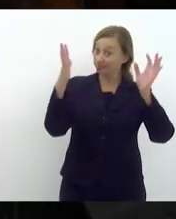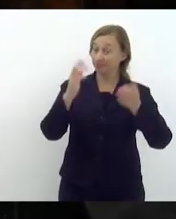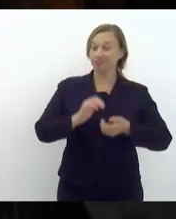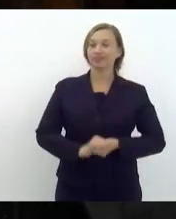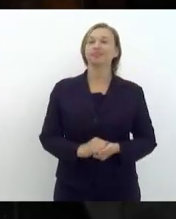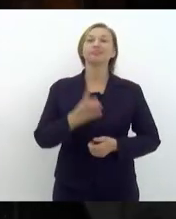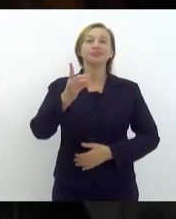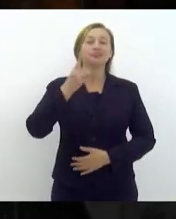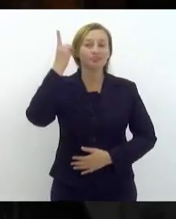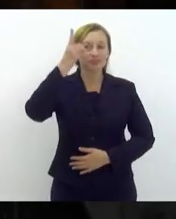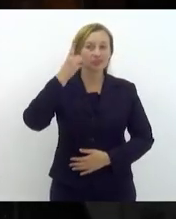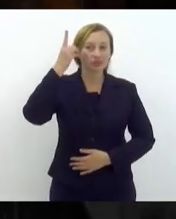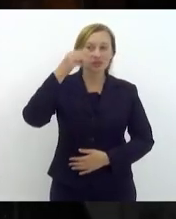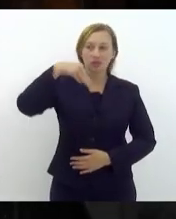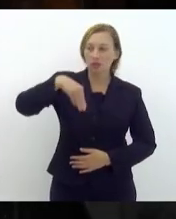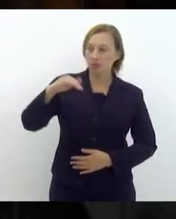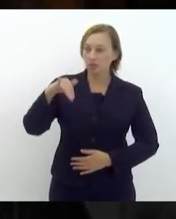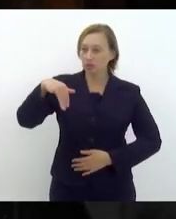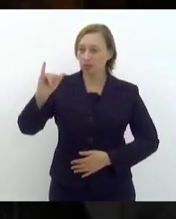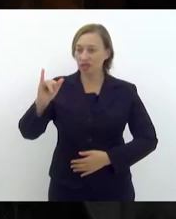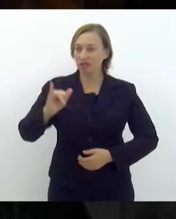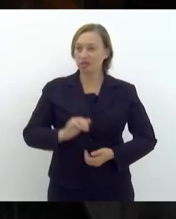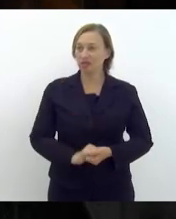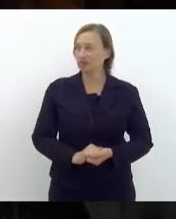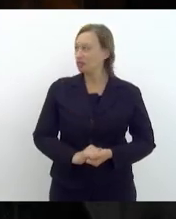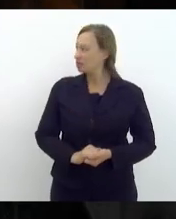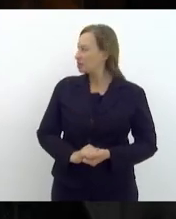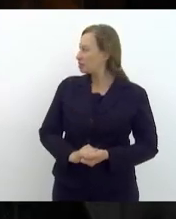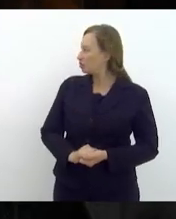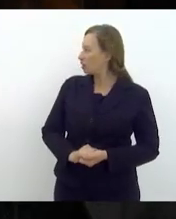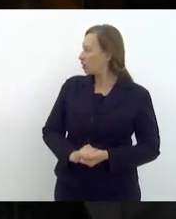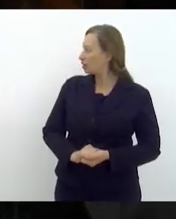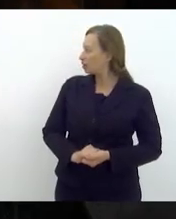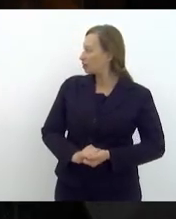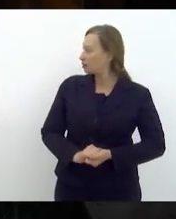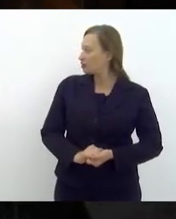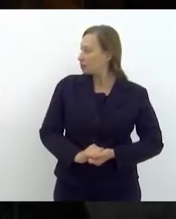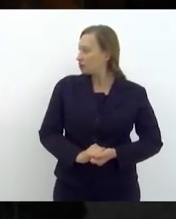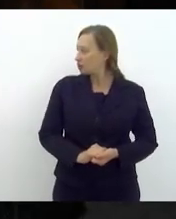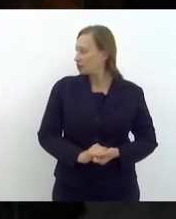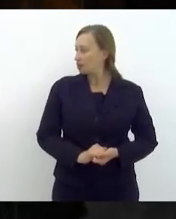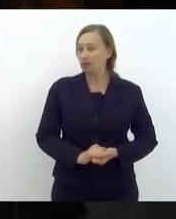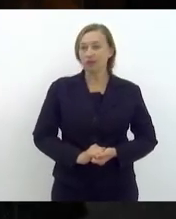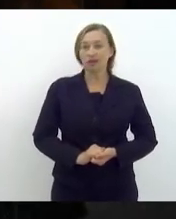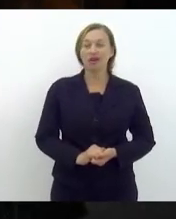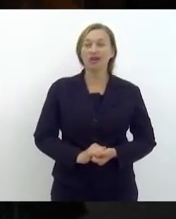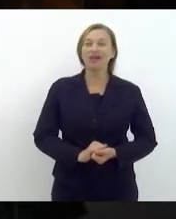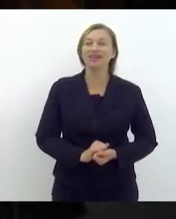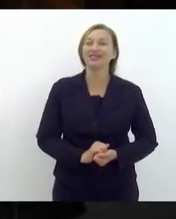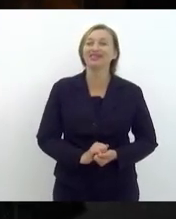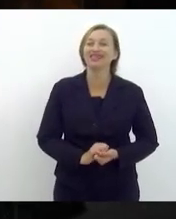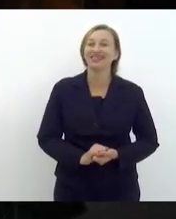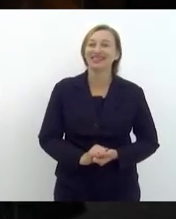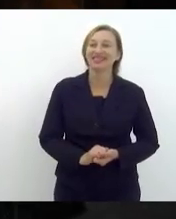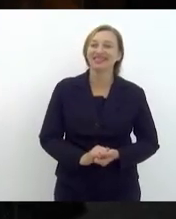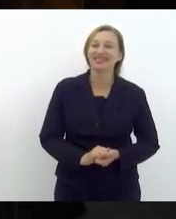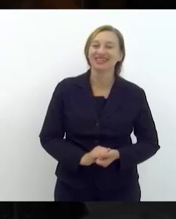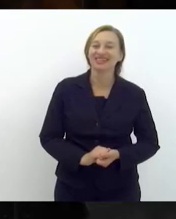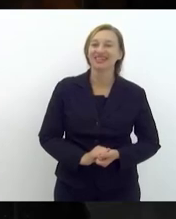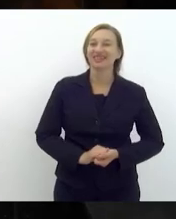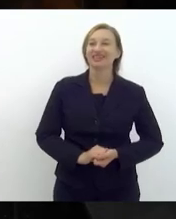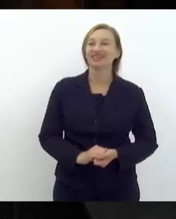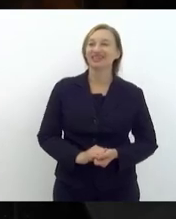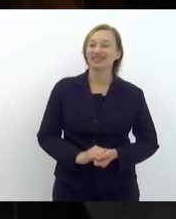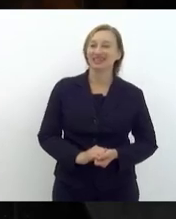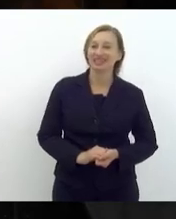Deputado Municipal da comissão de assunto da Criança e Adolescente idoso que me antecedeu aqui a poucos